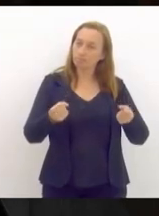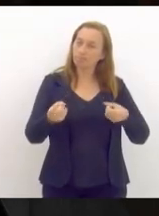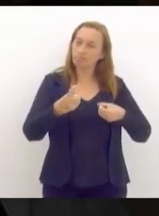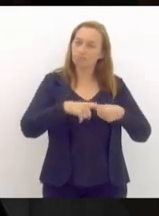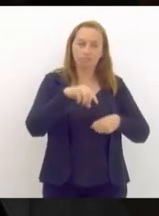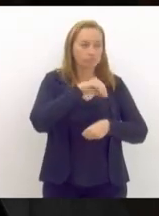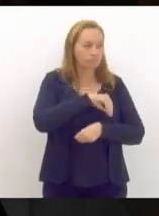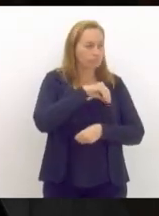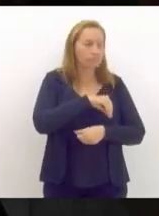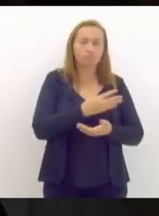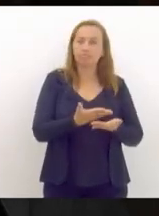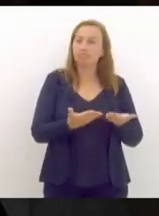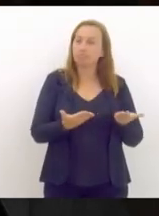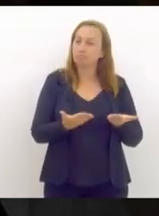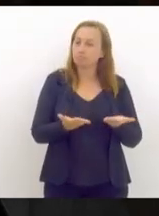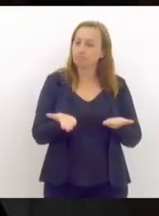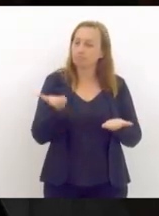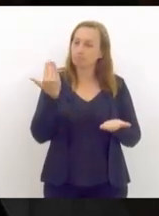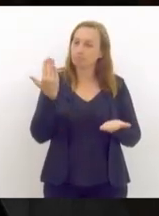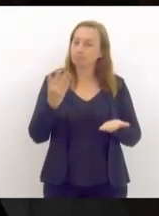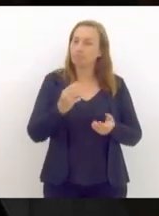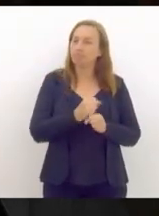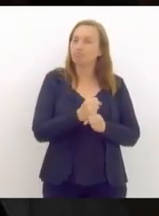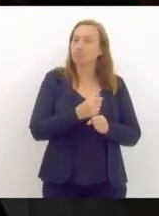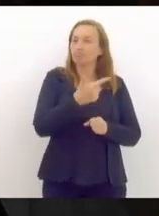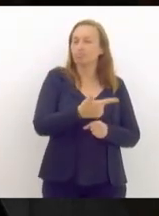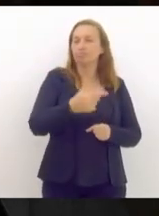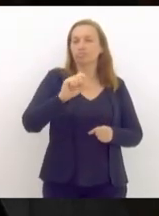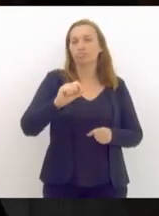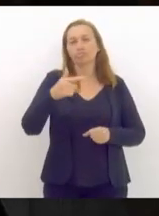salariais. Porque desde 2014,